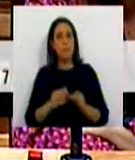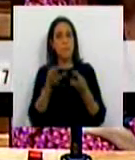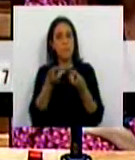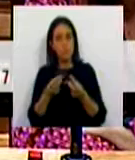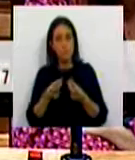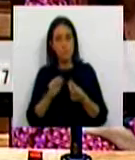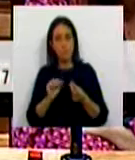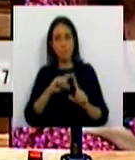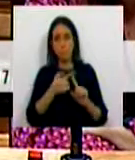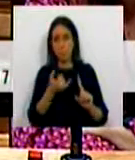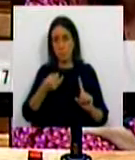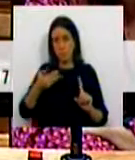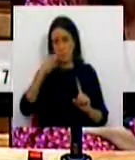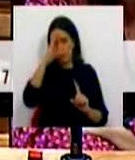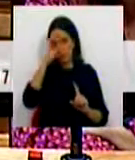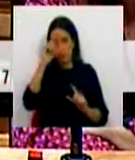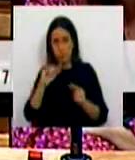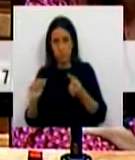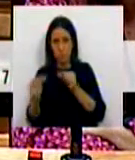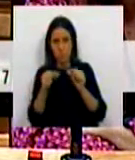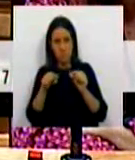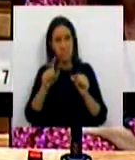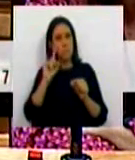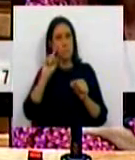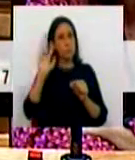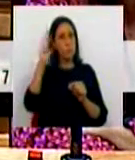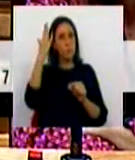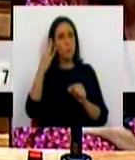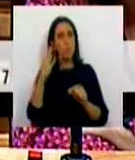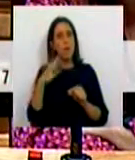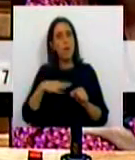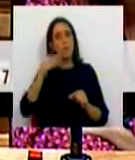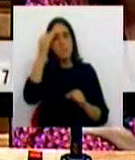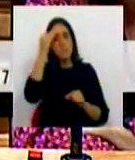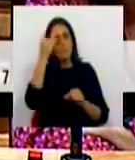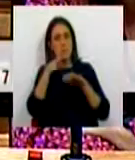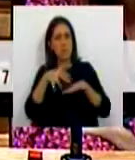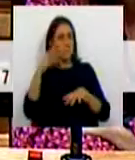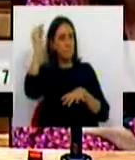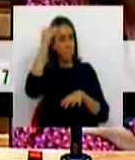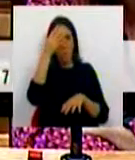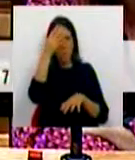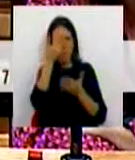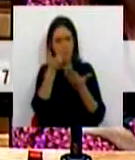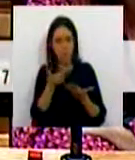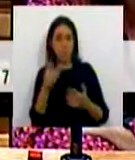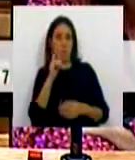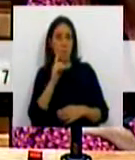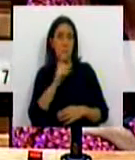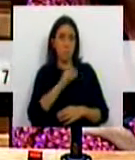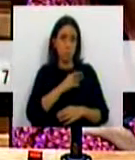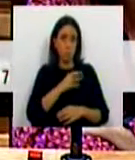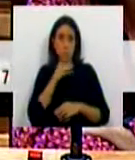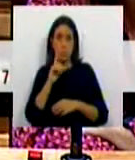Estado 2017, seria muito importante saber a opinião da Assembleia da República e dos senhores e senhoras deputadas